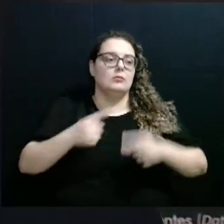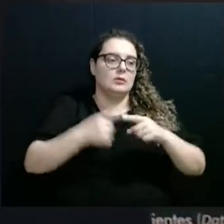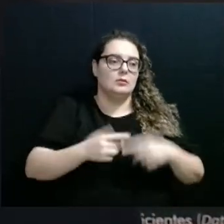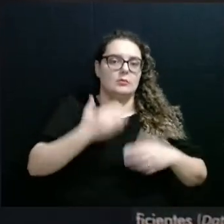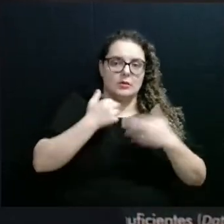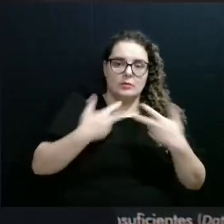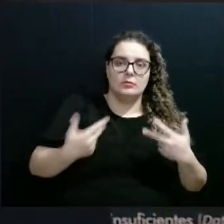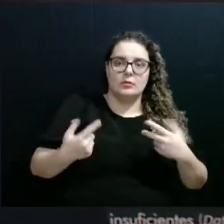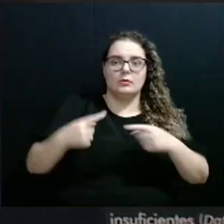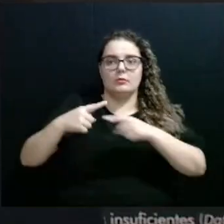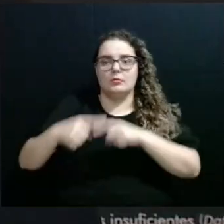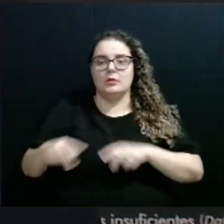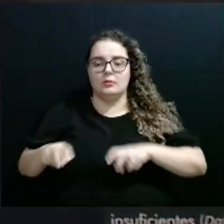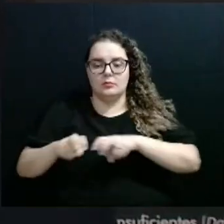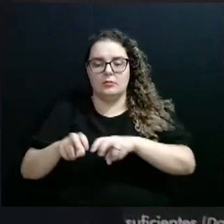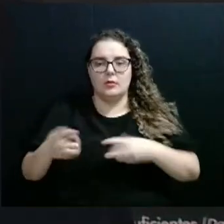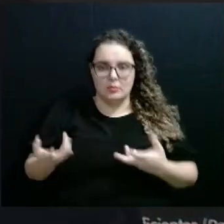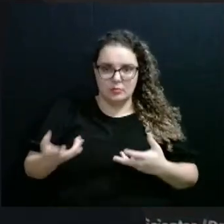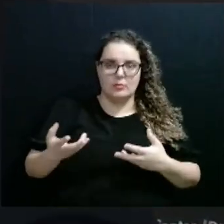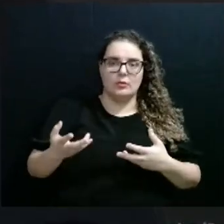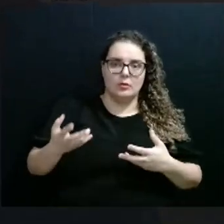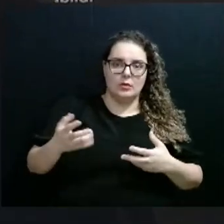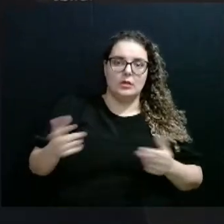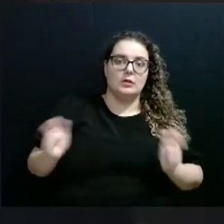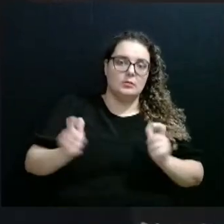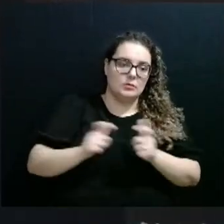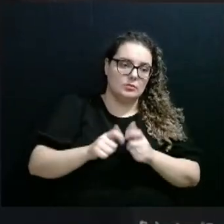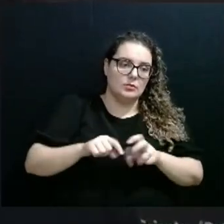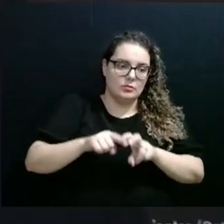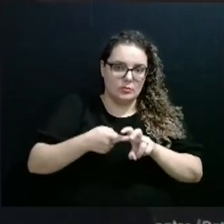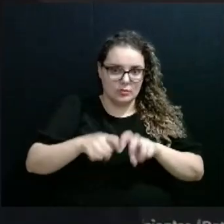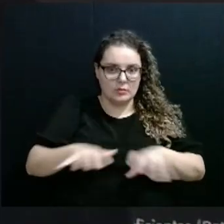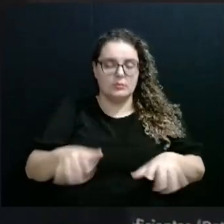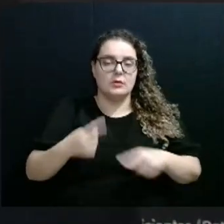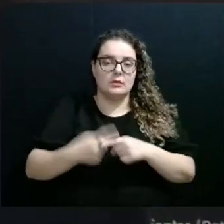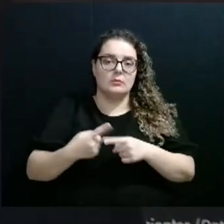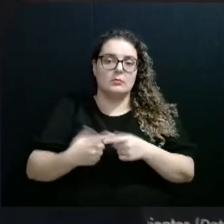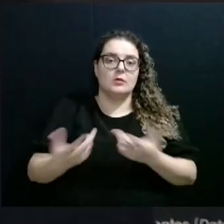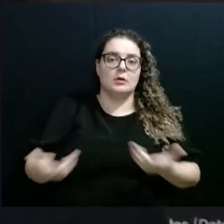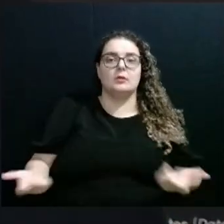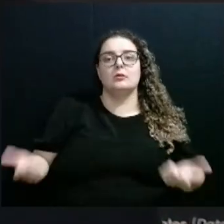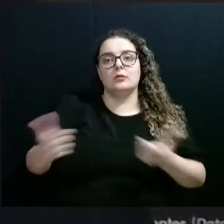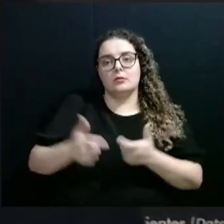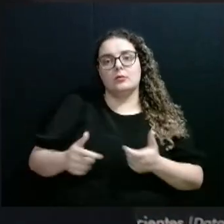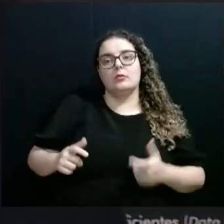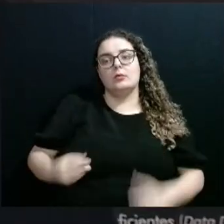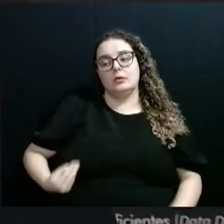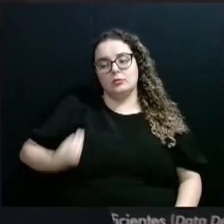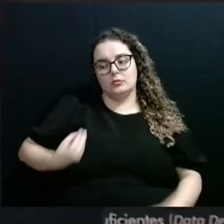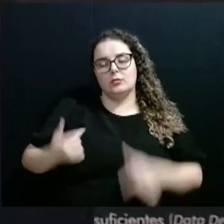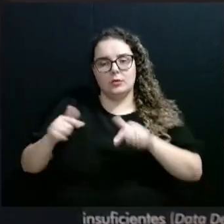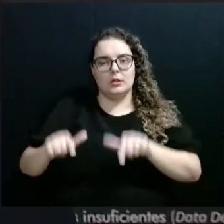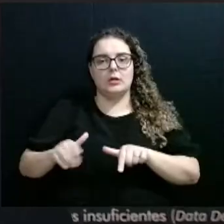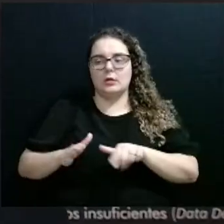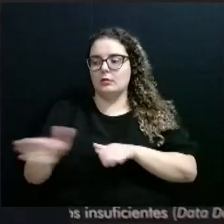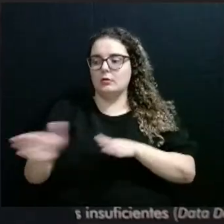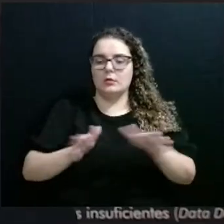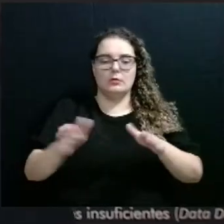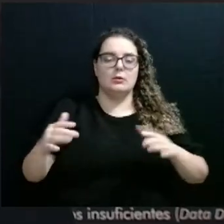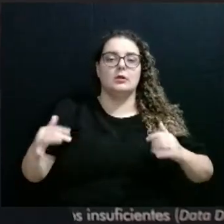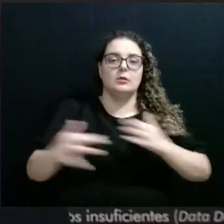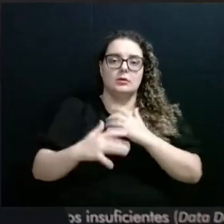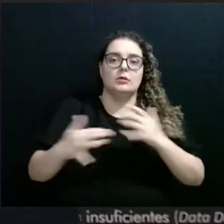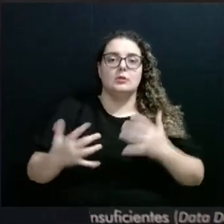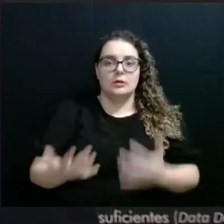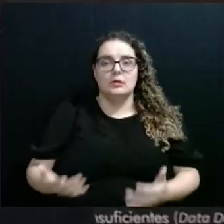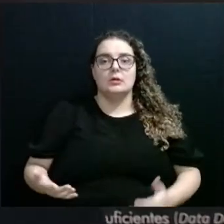começa a diminuir a população também, porque com a diminuição do habitat eles começam a entrar nos ambientes humanos, começam a entrar nas cidades